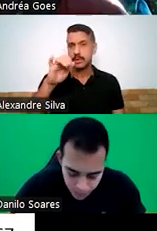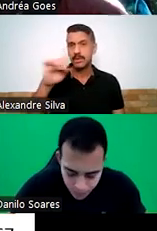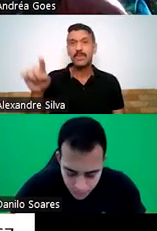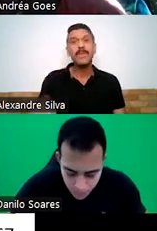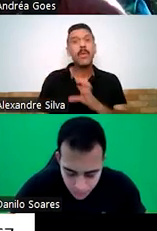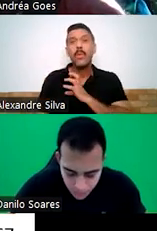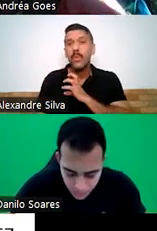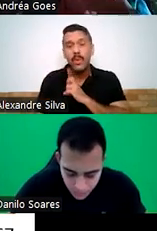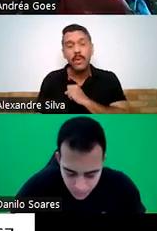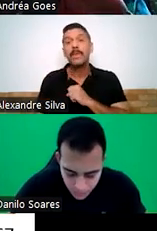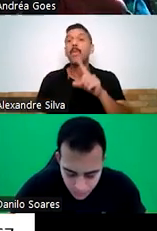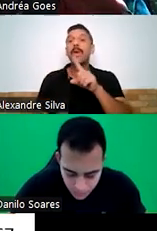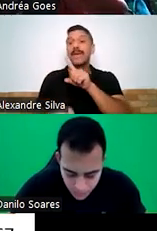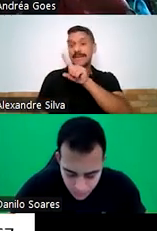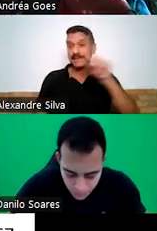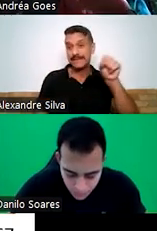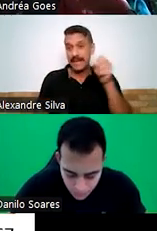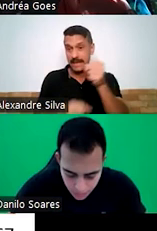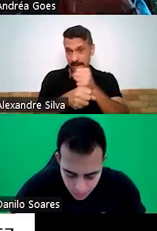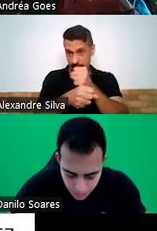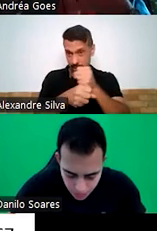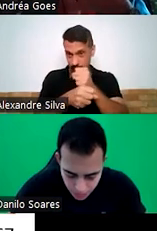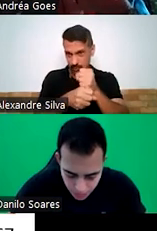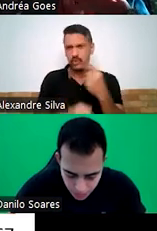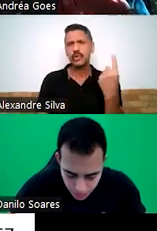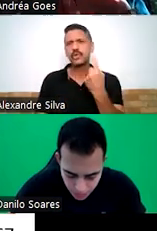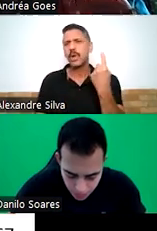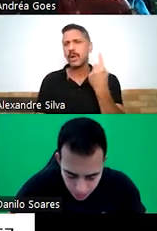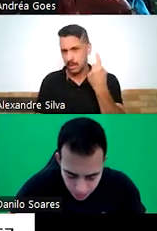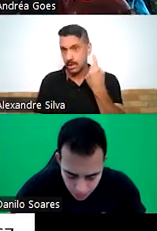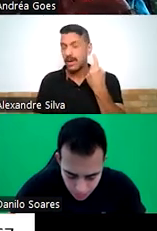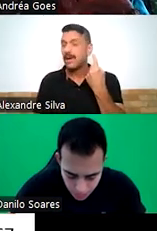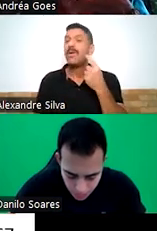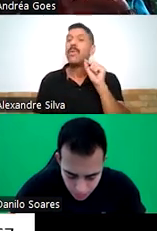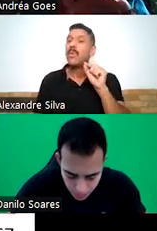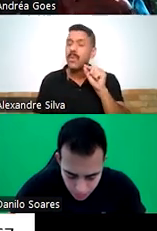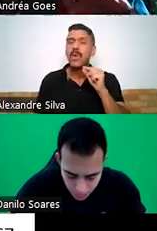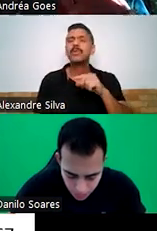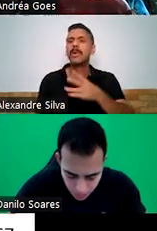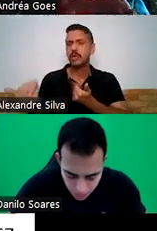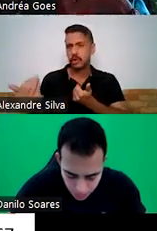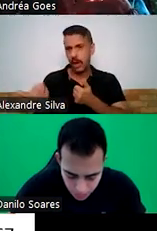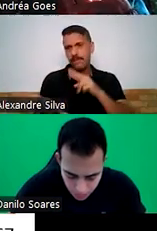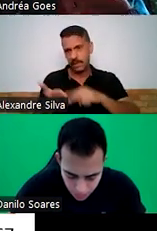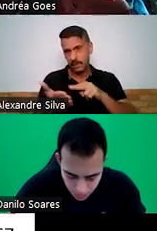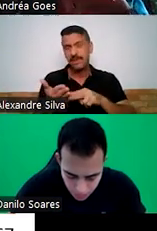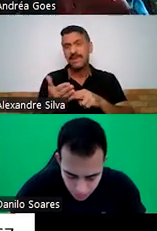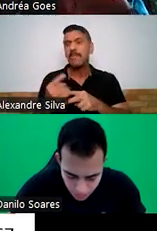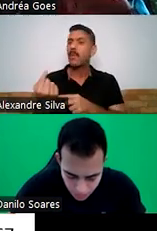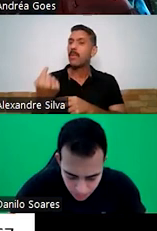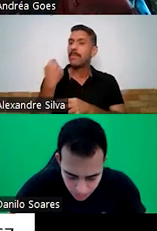amo 100 anos de solidão, então eu li também bem jovem e li depois, já há alguns anos